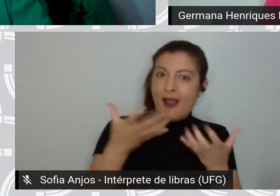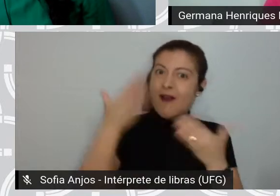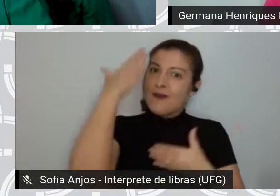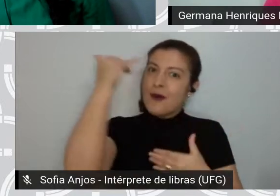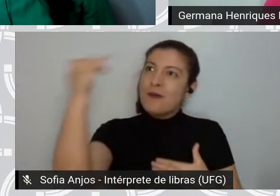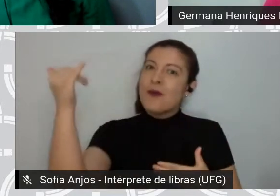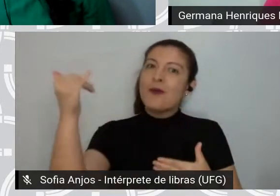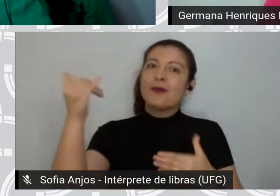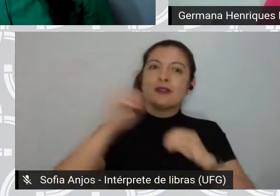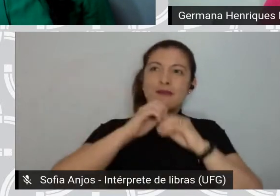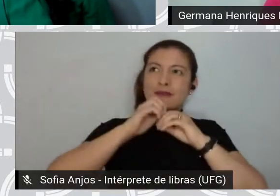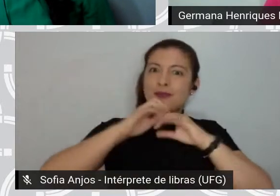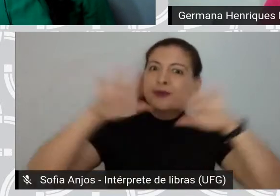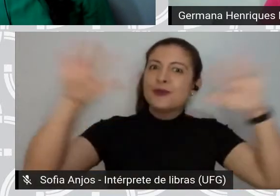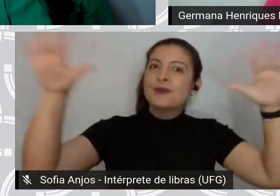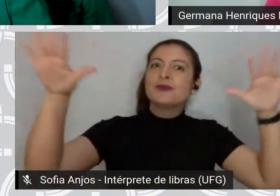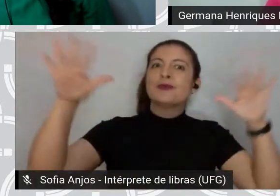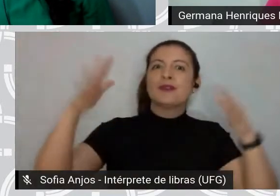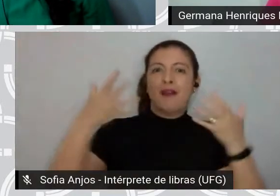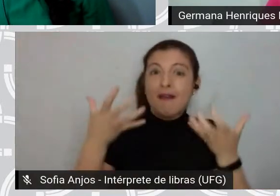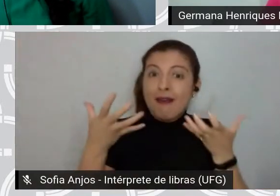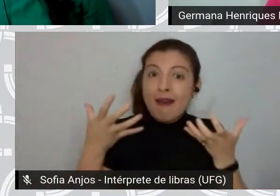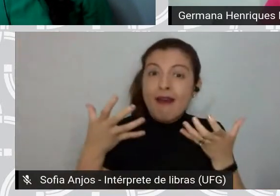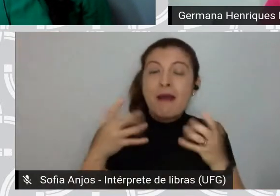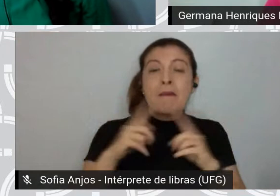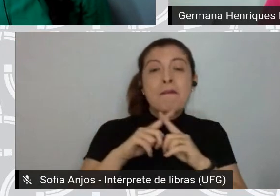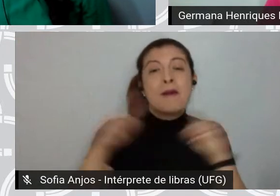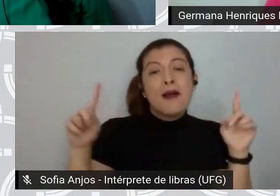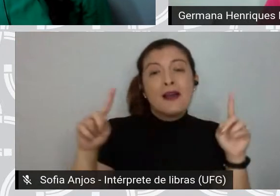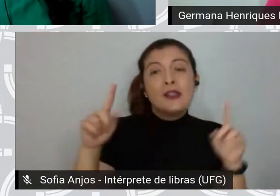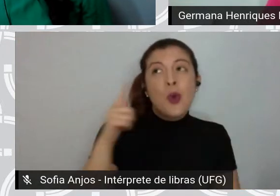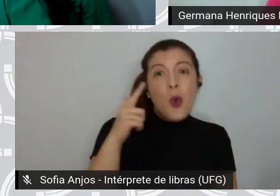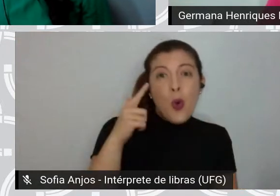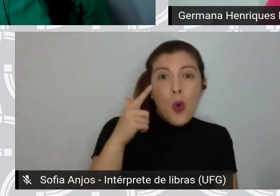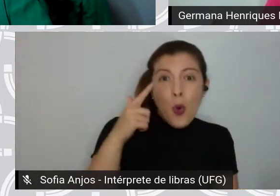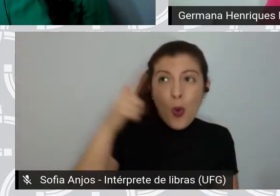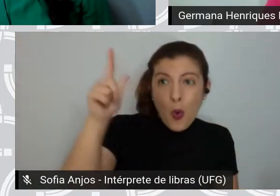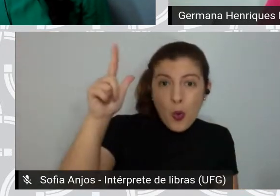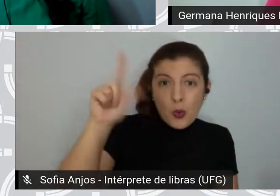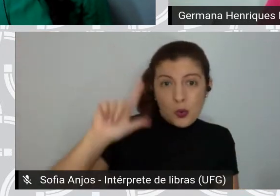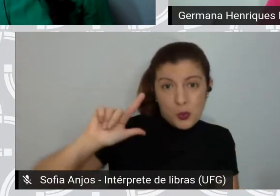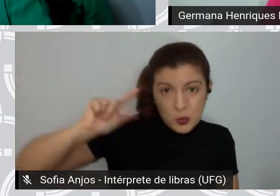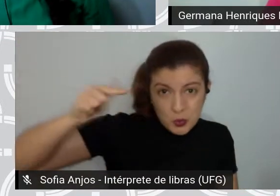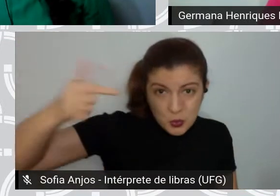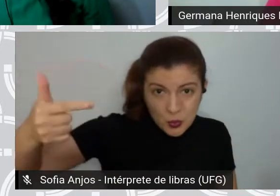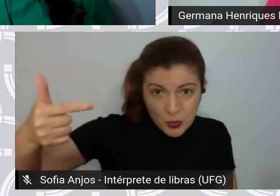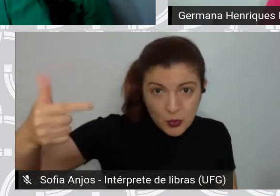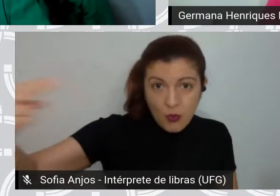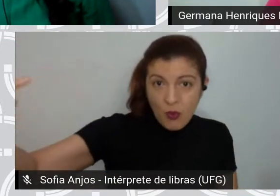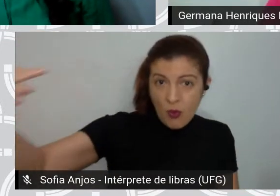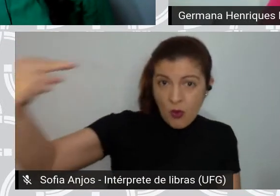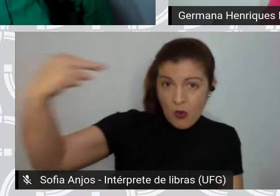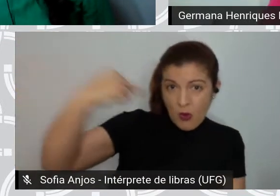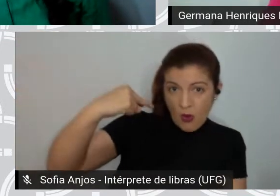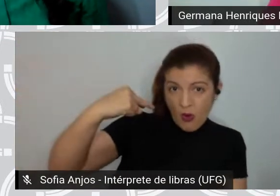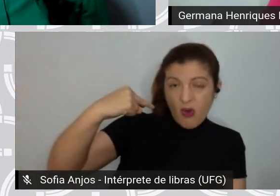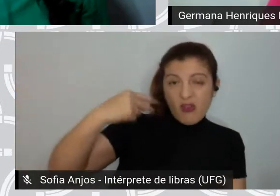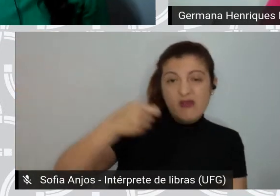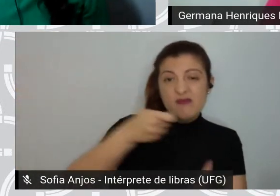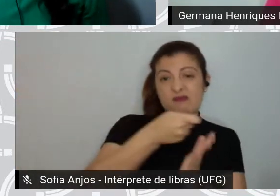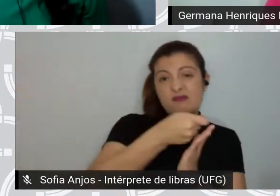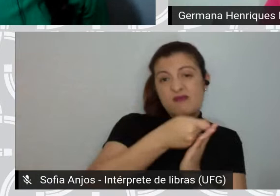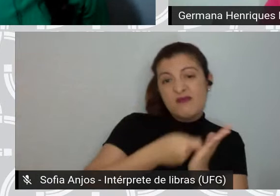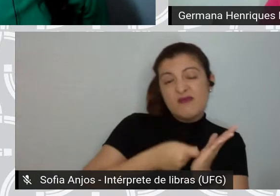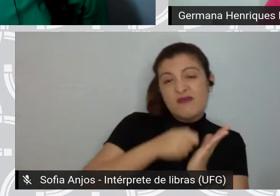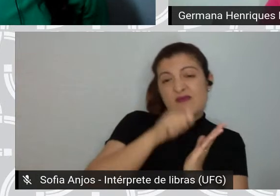vista pelo outro como a escritora vira-lata, né?